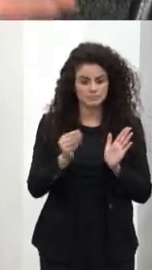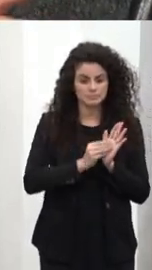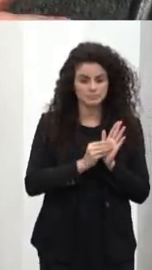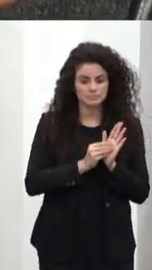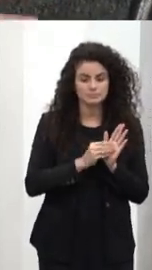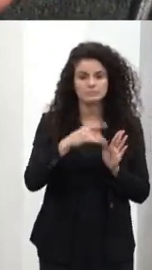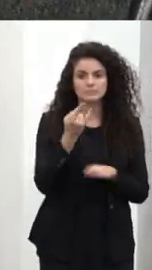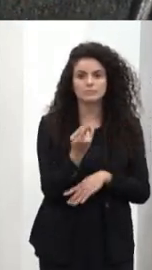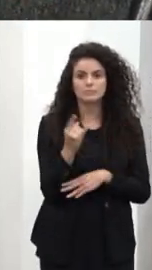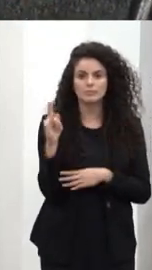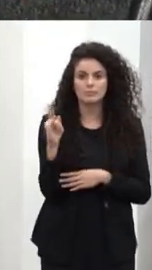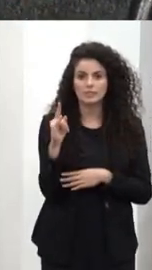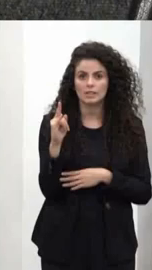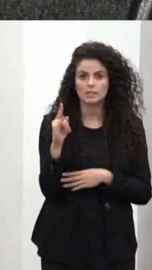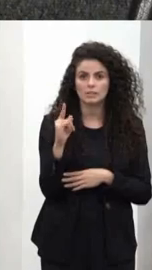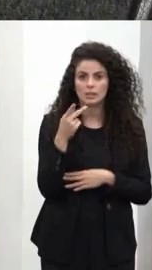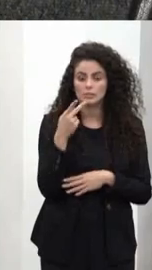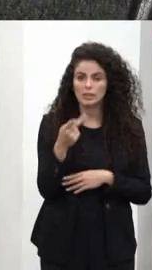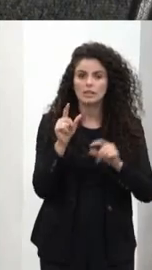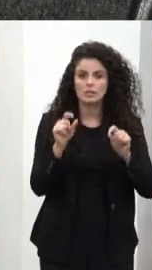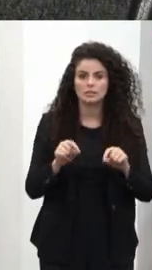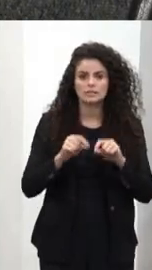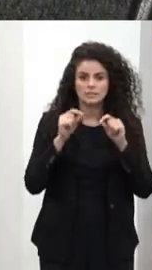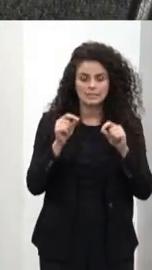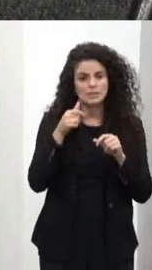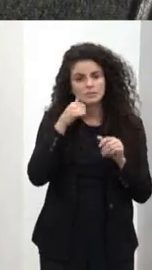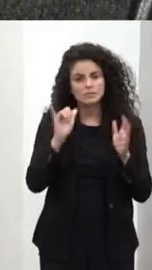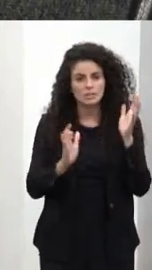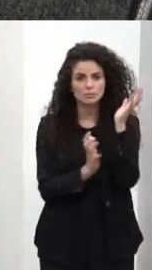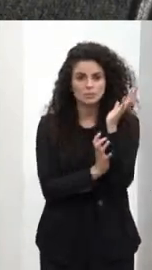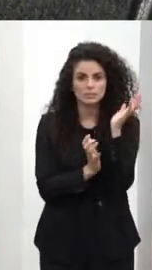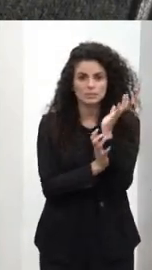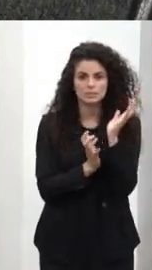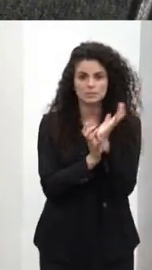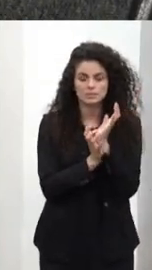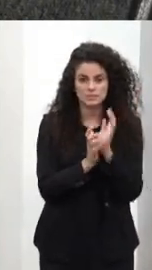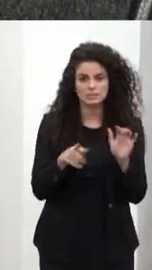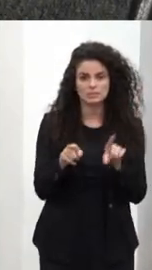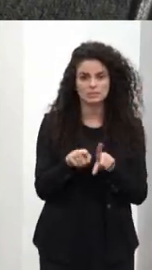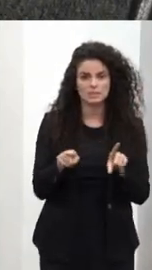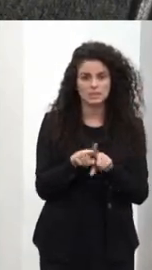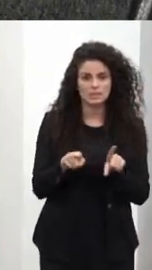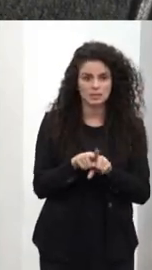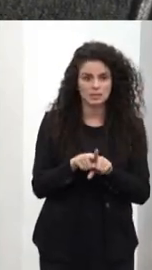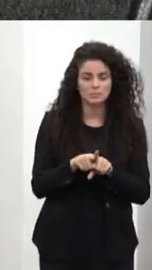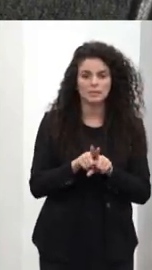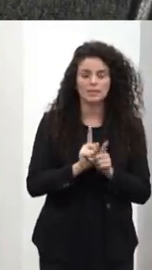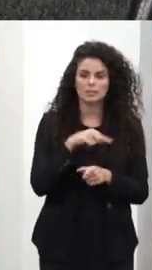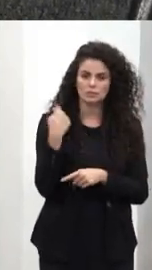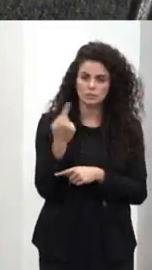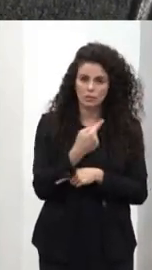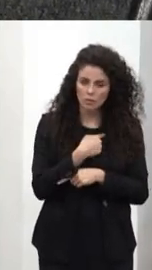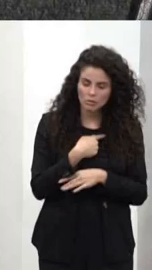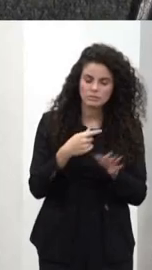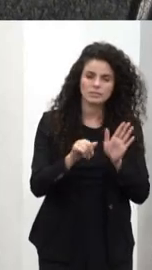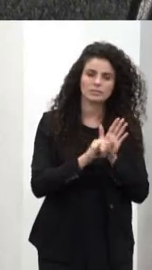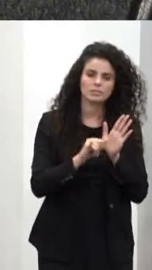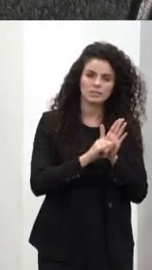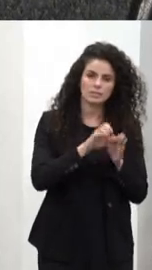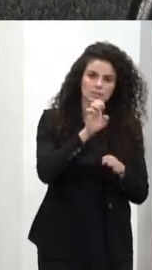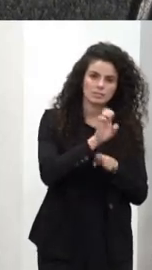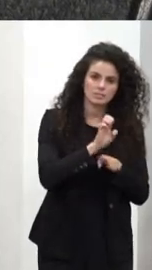última fala do Thiago em relação a desburocratizar as prestações de contas e trazer isso também para os nossos editais estaduais porque tem